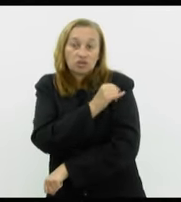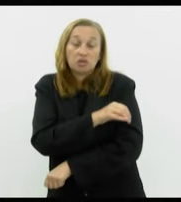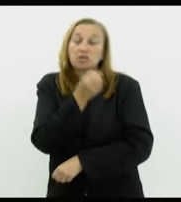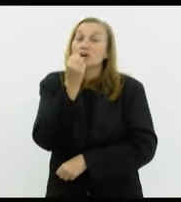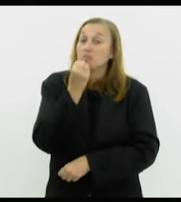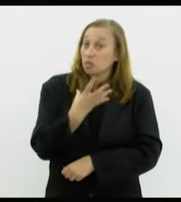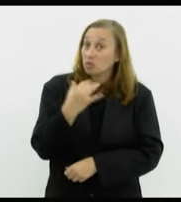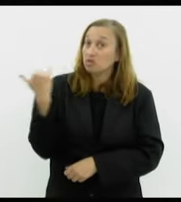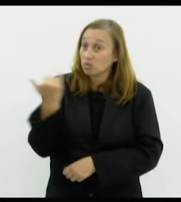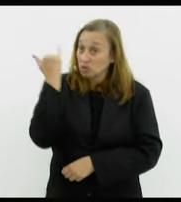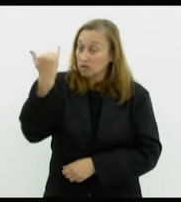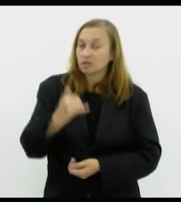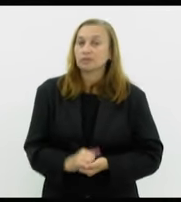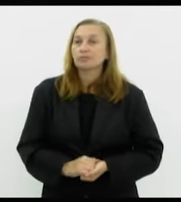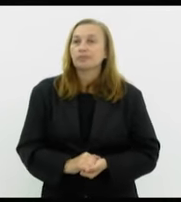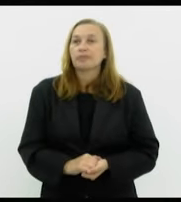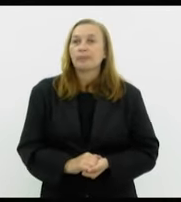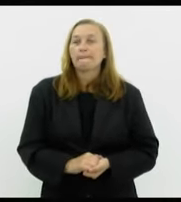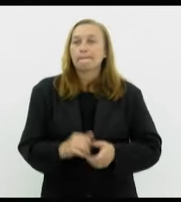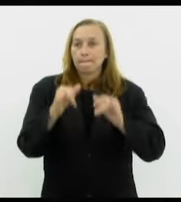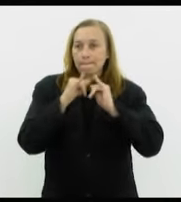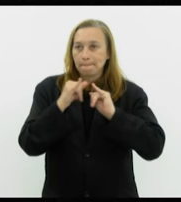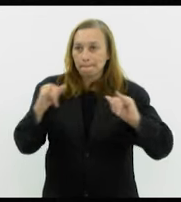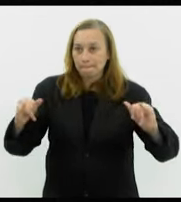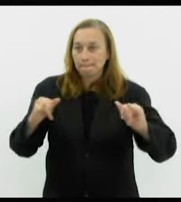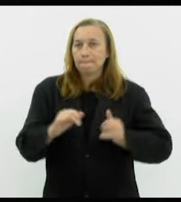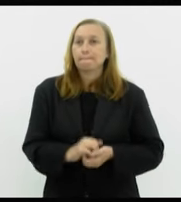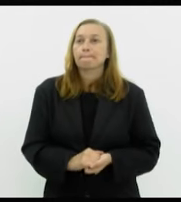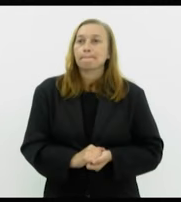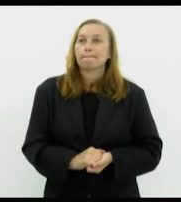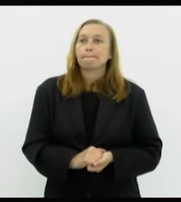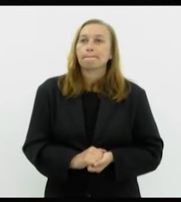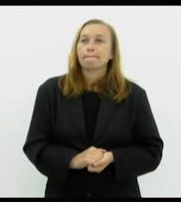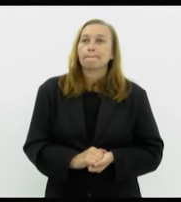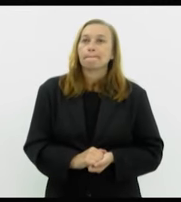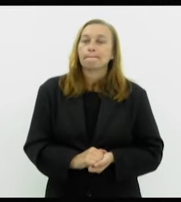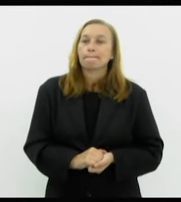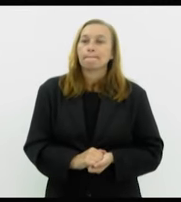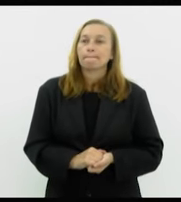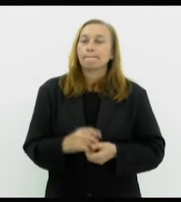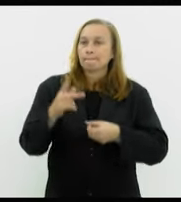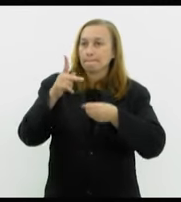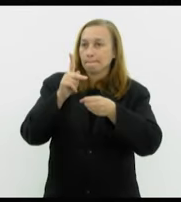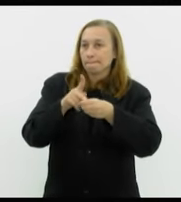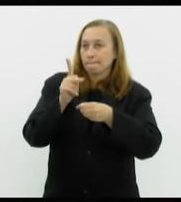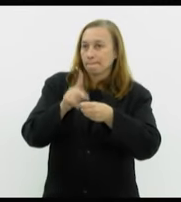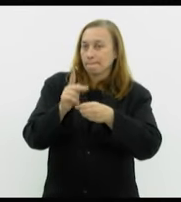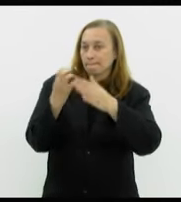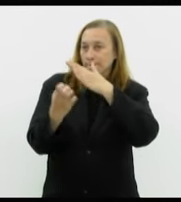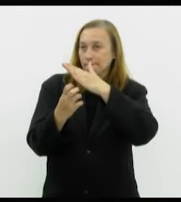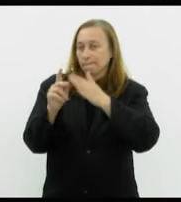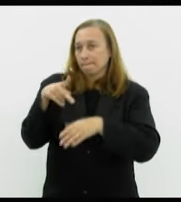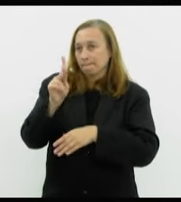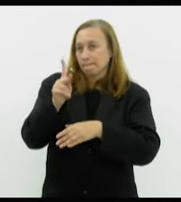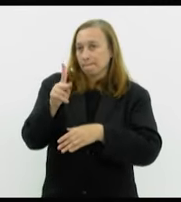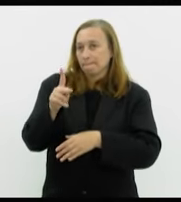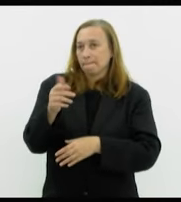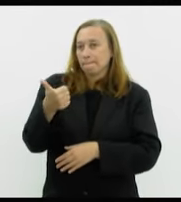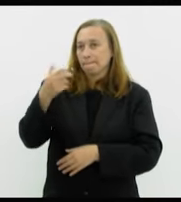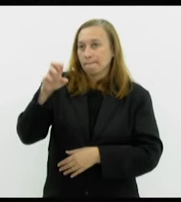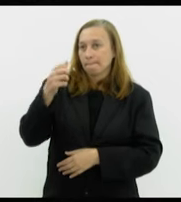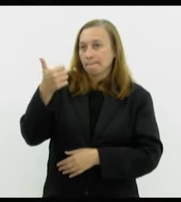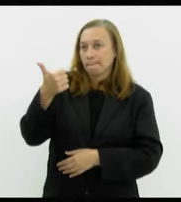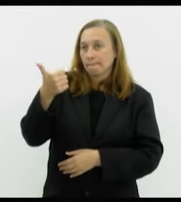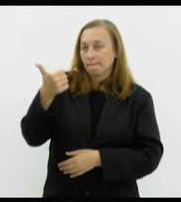muito importante. Foi anunciado pela direção da Petrobras há cerca de 15, 20 dias